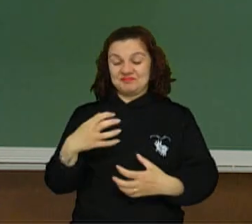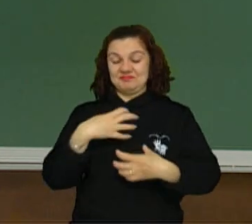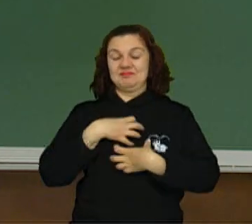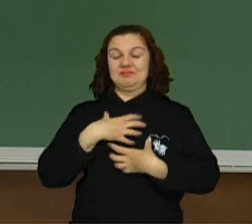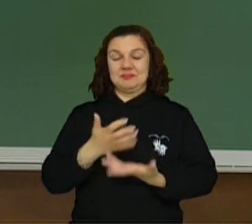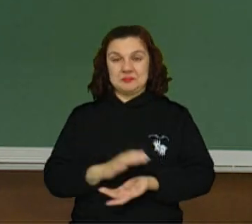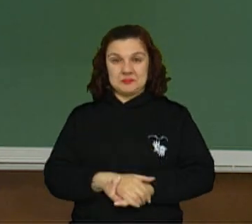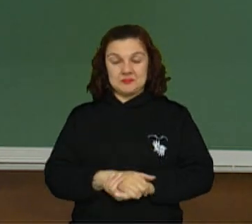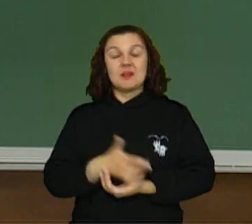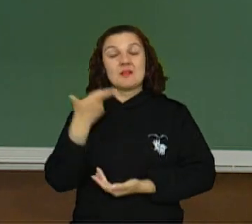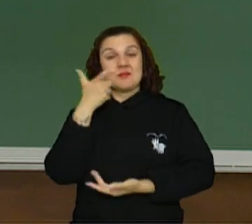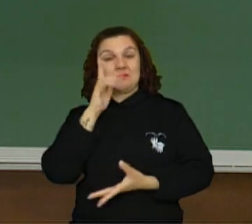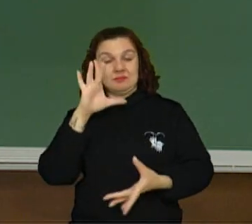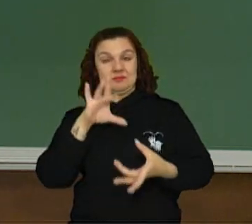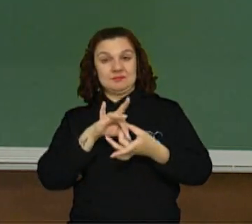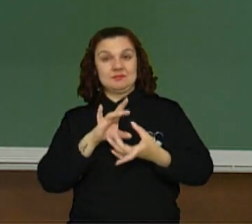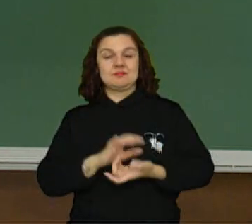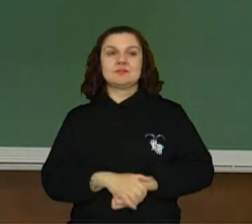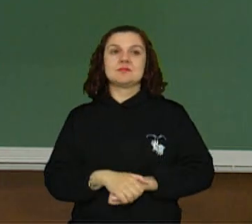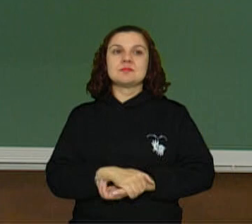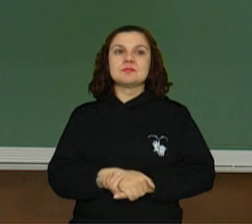Então, você já consegue detectar.